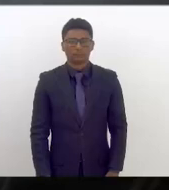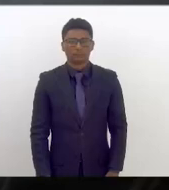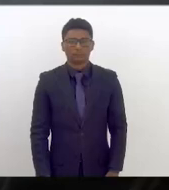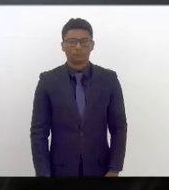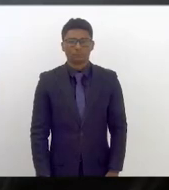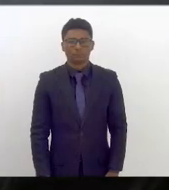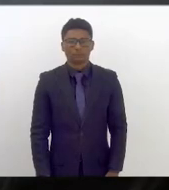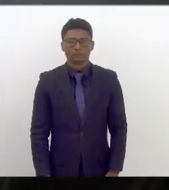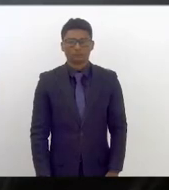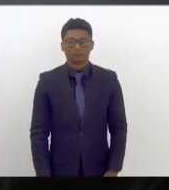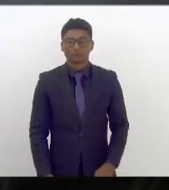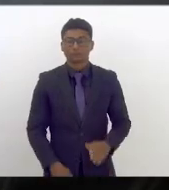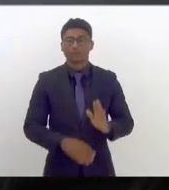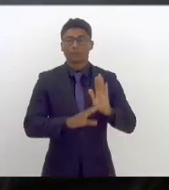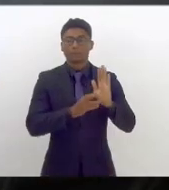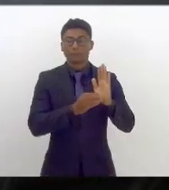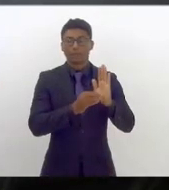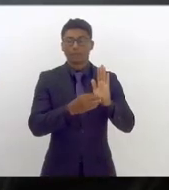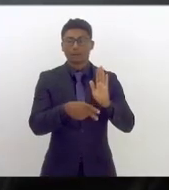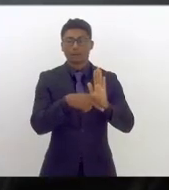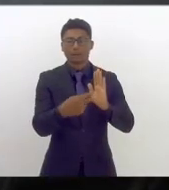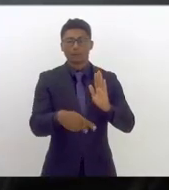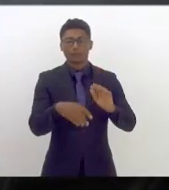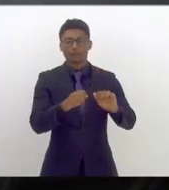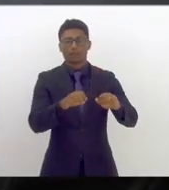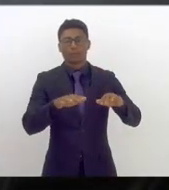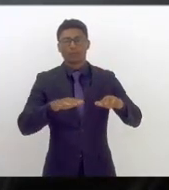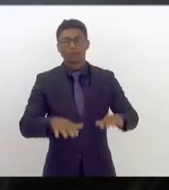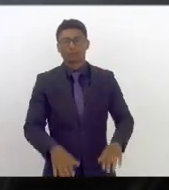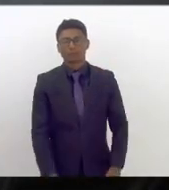Sobre as emendas de plenário.